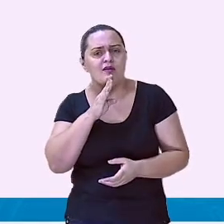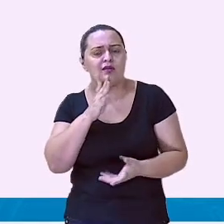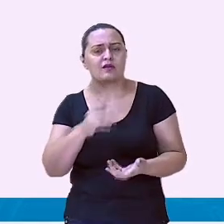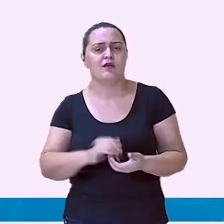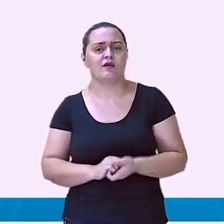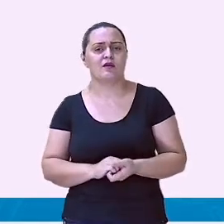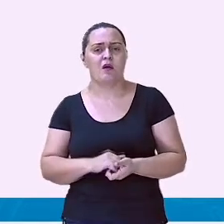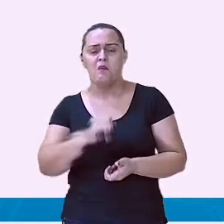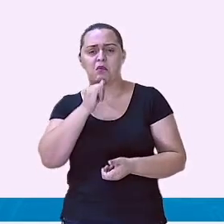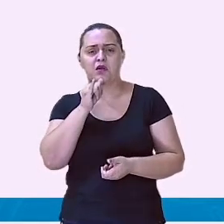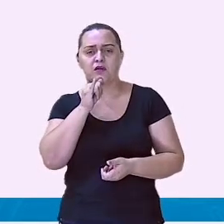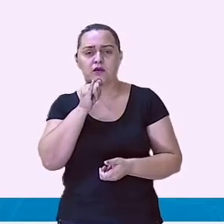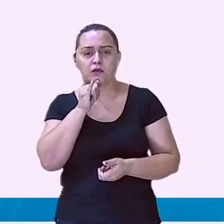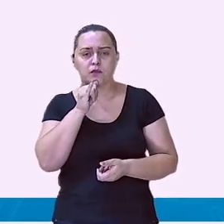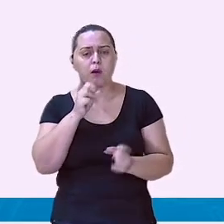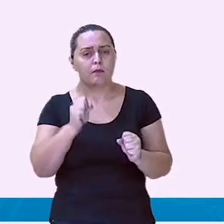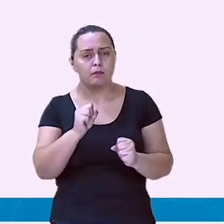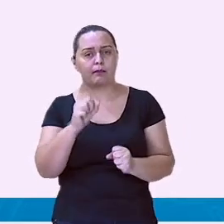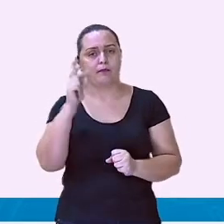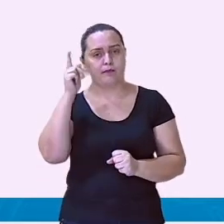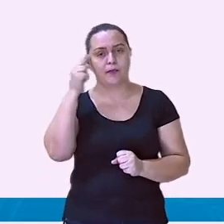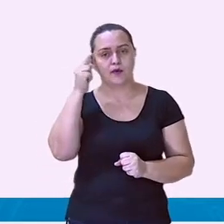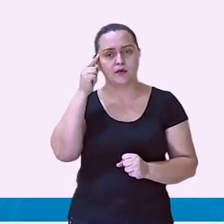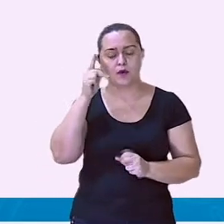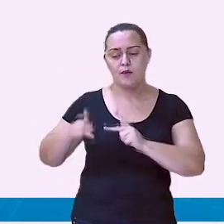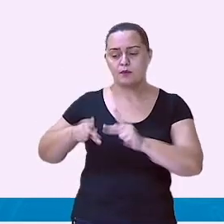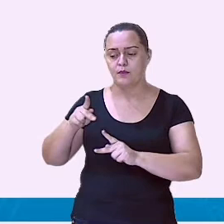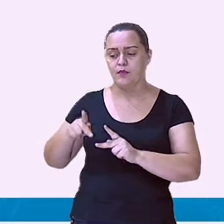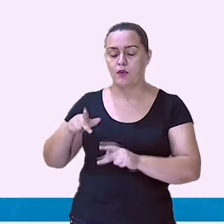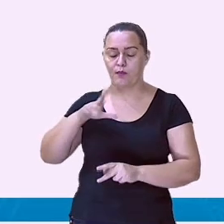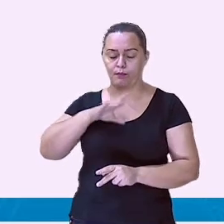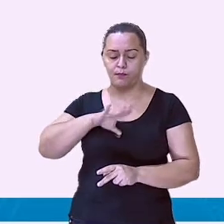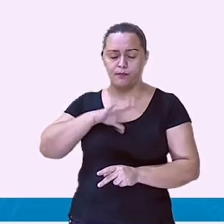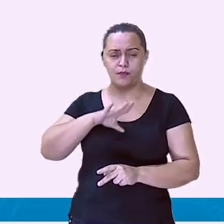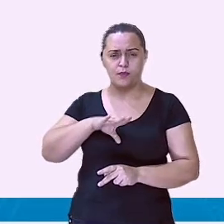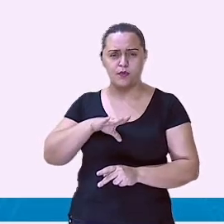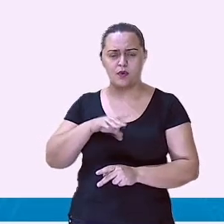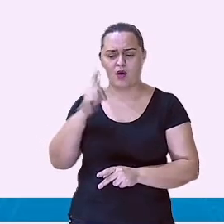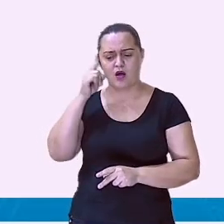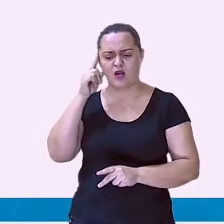ficar só aqui no litoral? Eu vou adentrar.